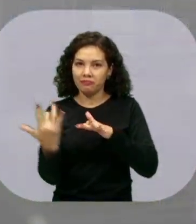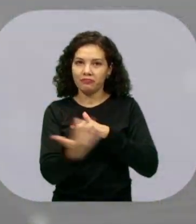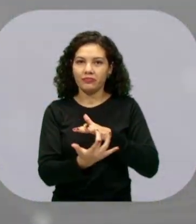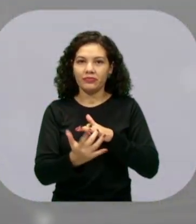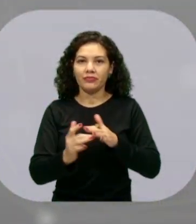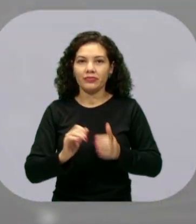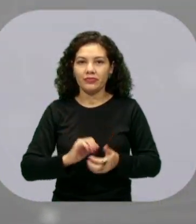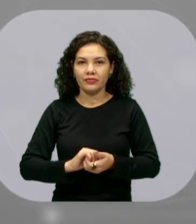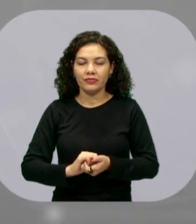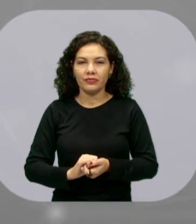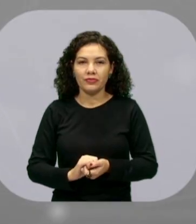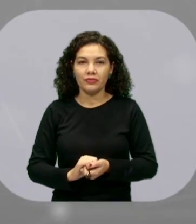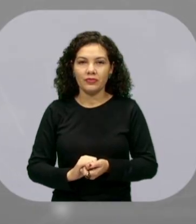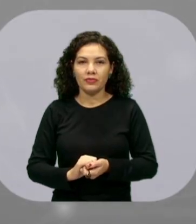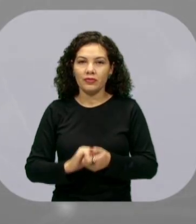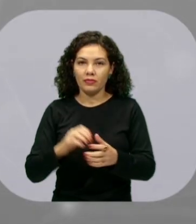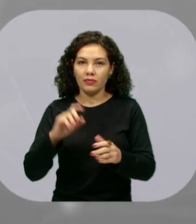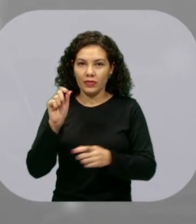sociais.